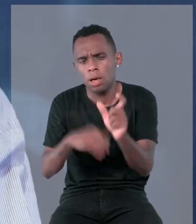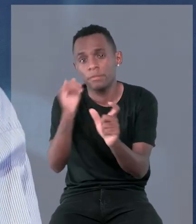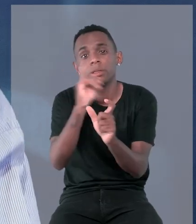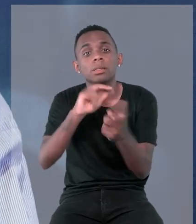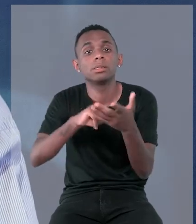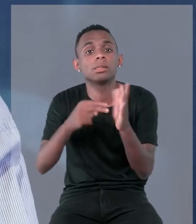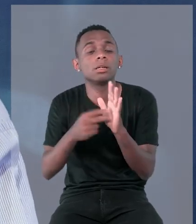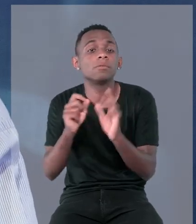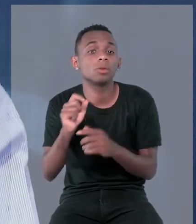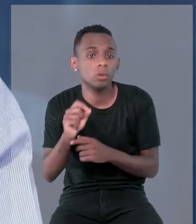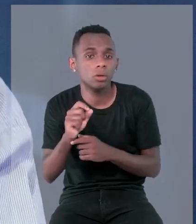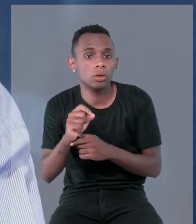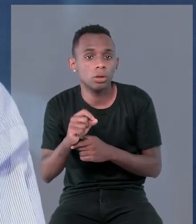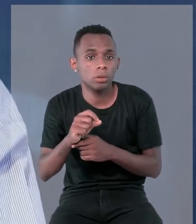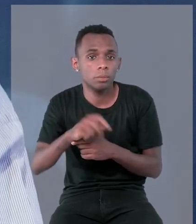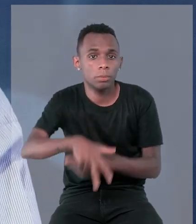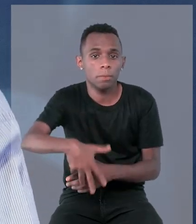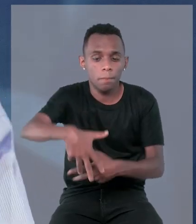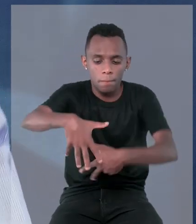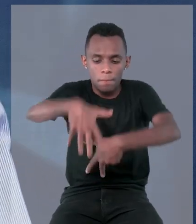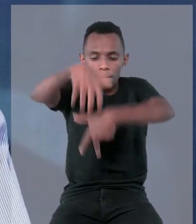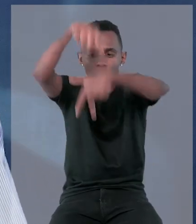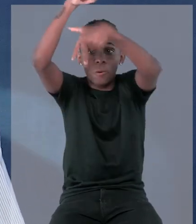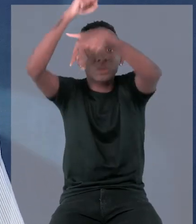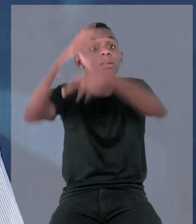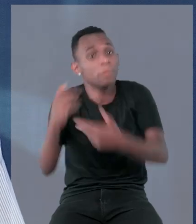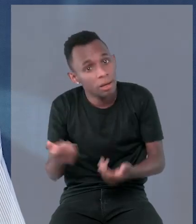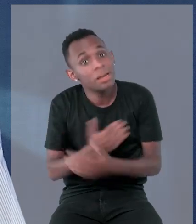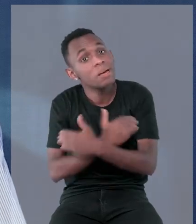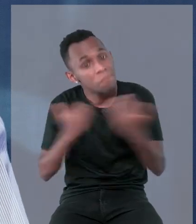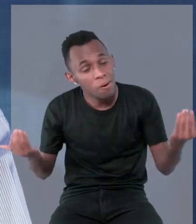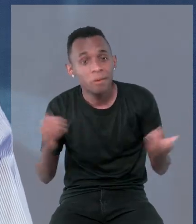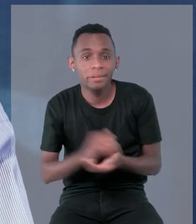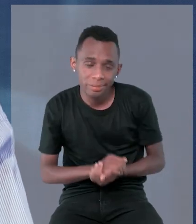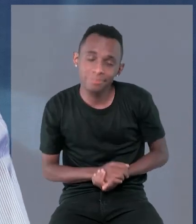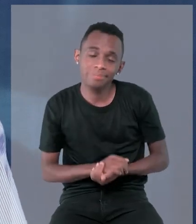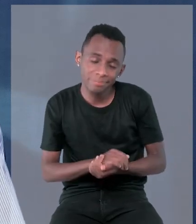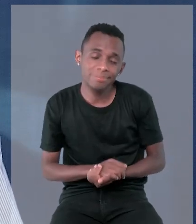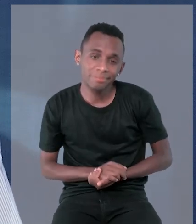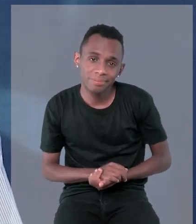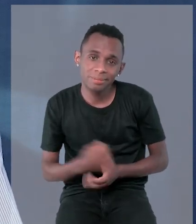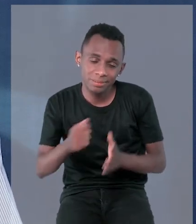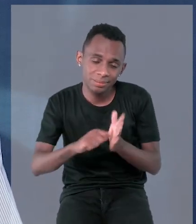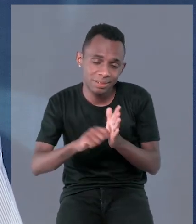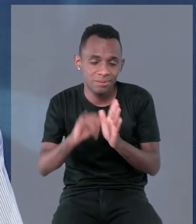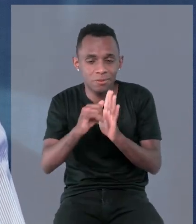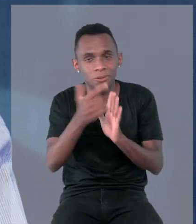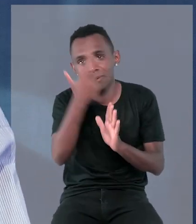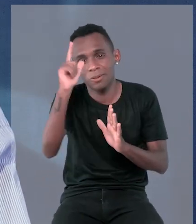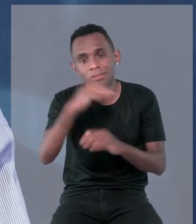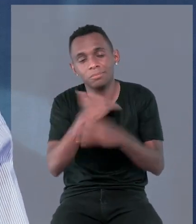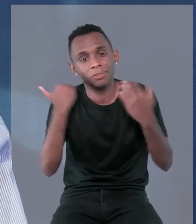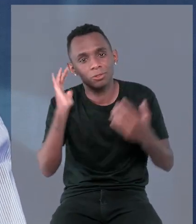que significa, ao pé da letra, me puxa para cima. E o cara morre. Né? Ele está escrevendo o conto no outro plano.